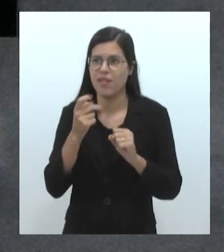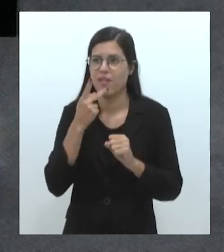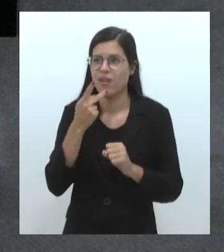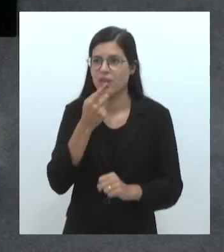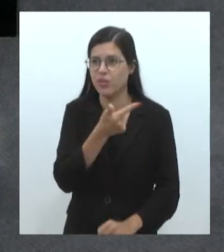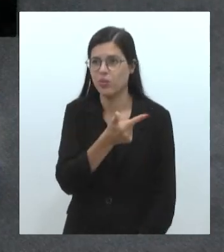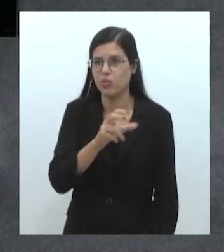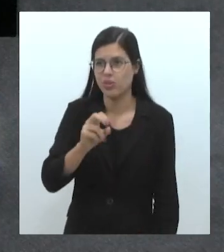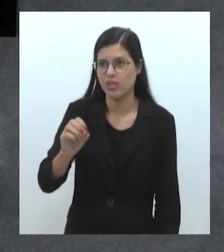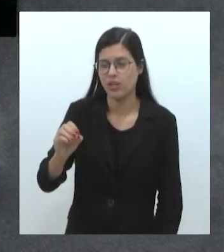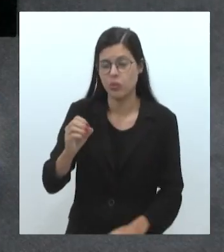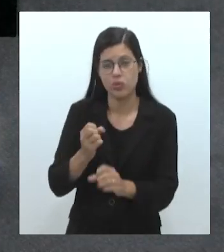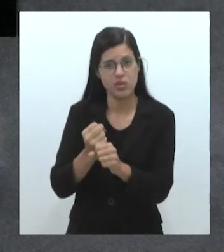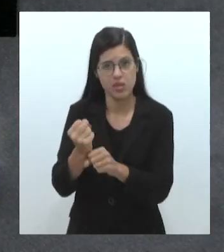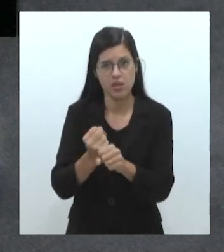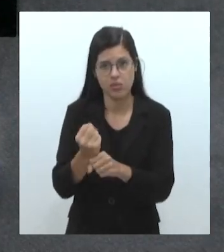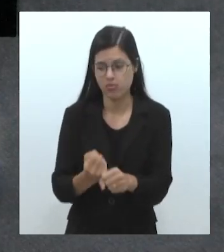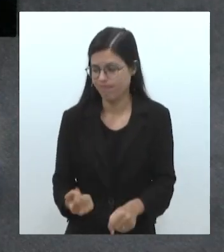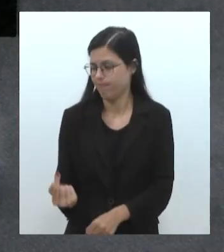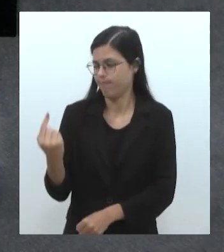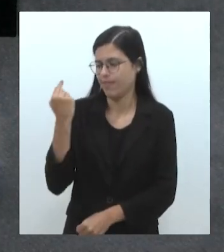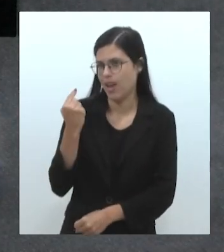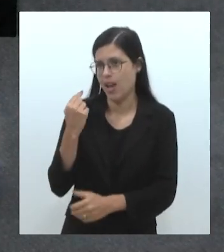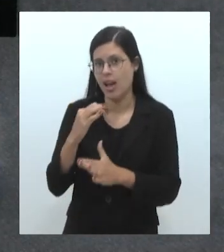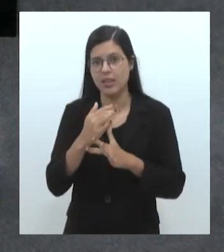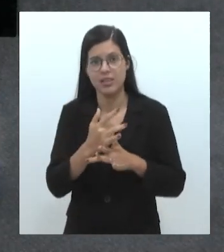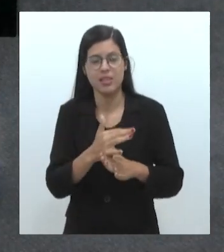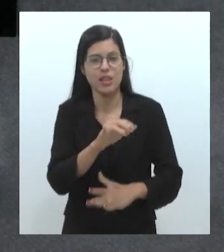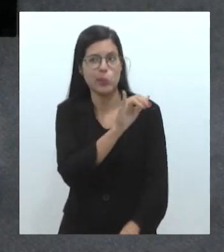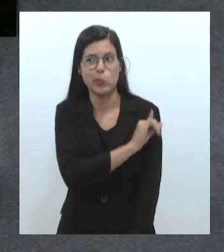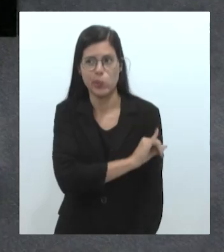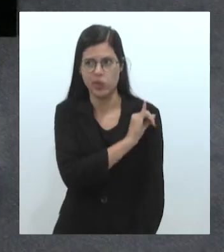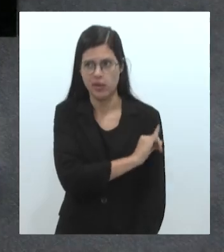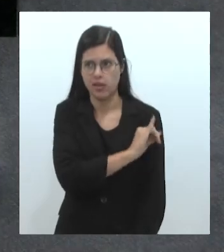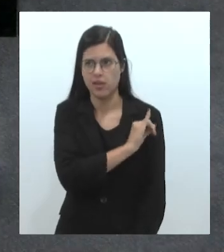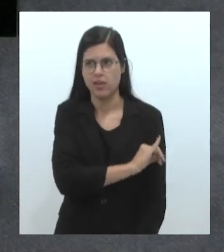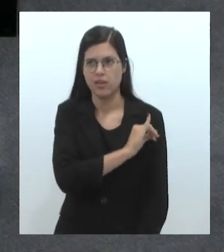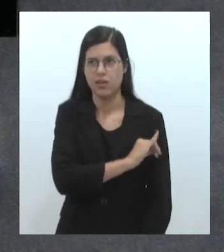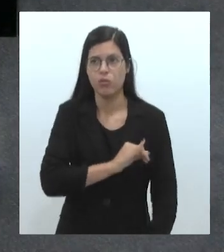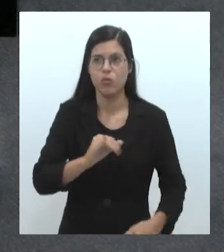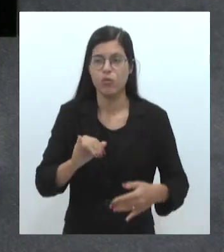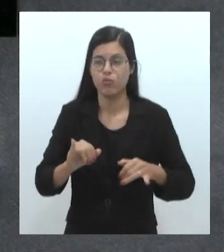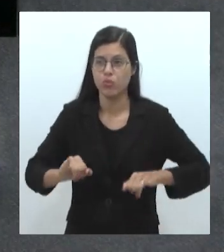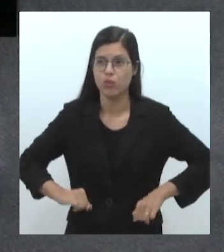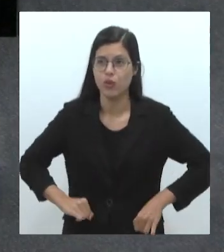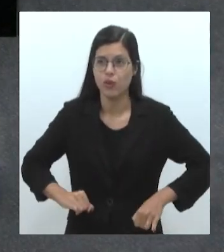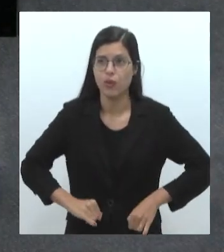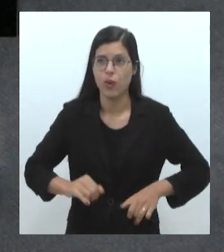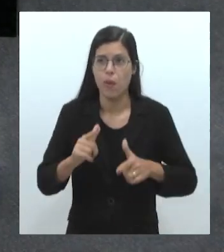anos atrás, a nossa cidade do Rio de Janeiro, essa cidade que a gente está aqui hoje, sofreu um problema de